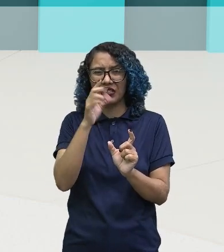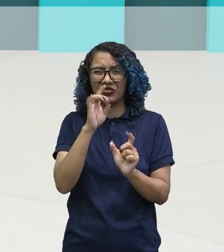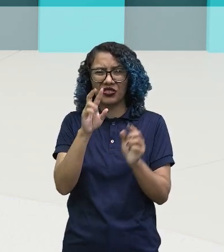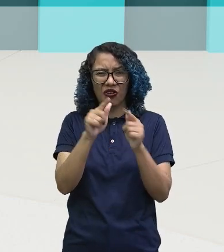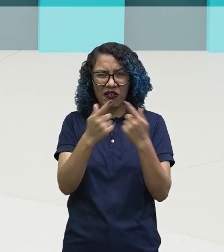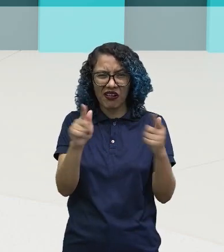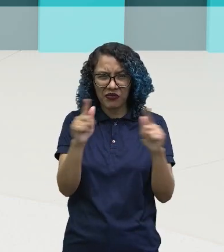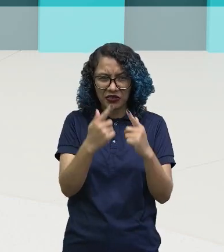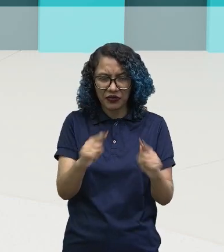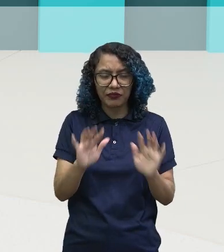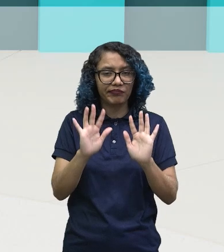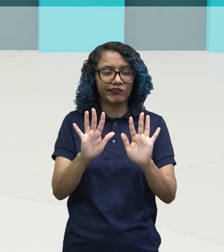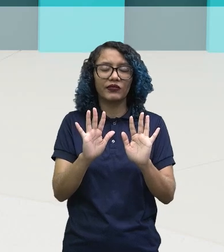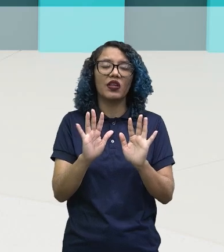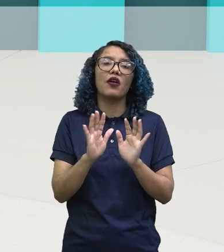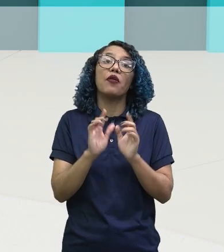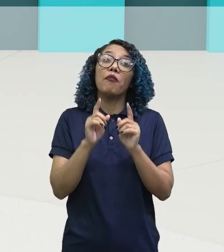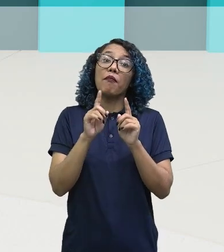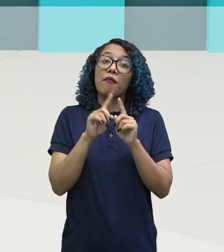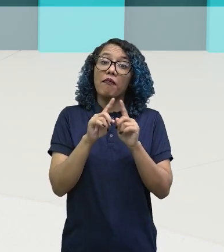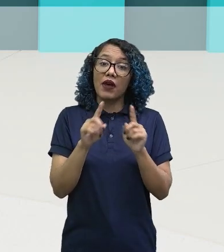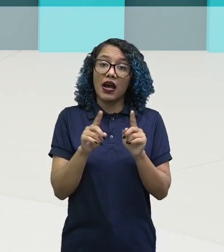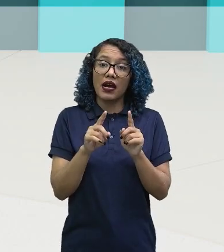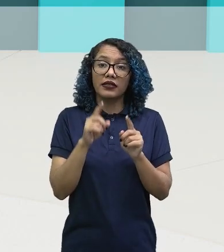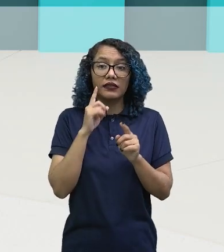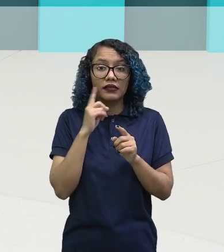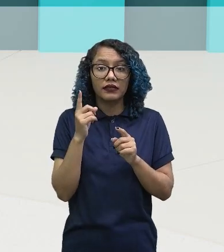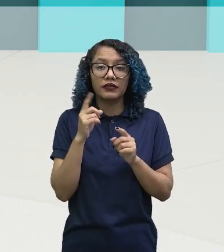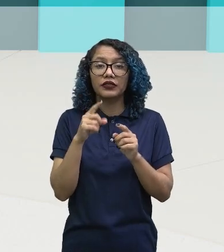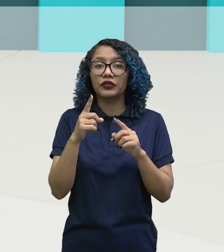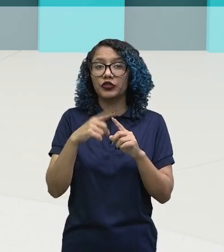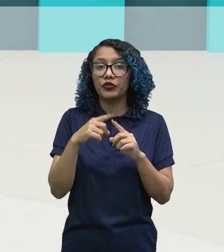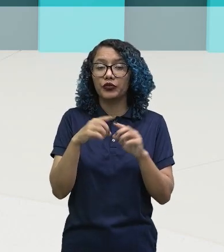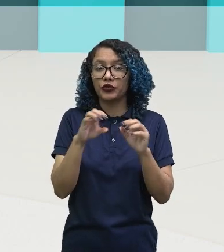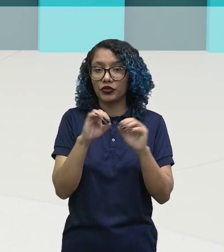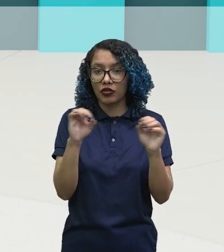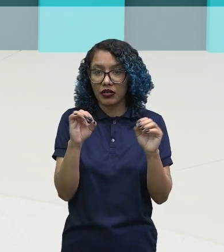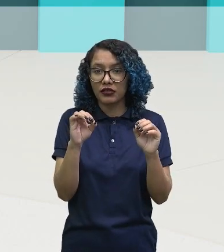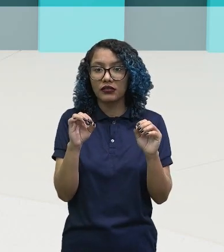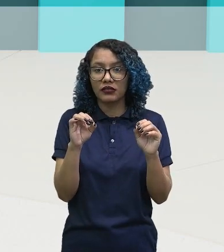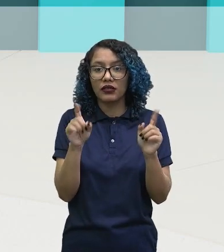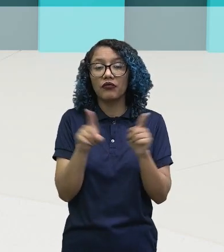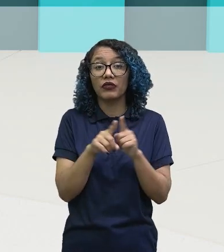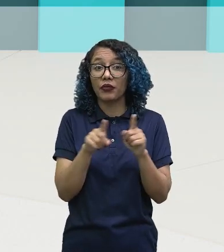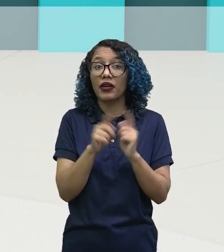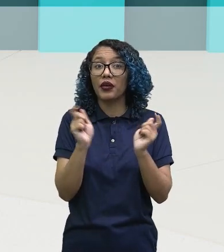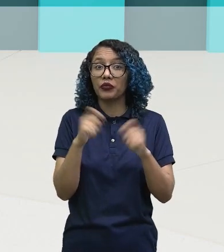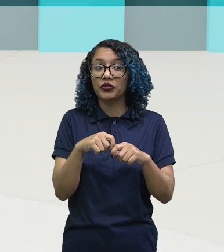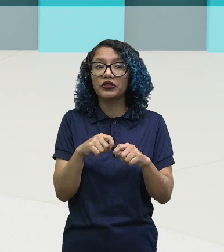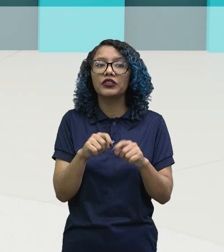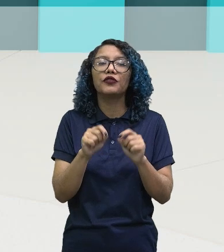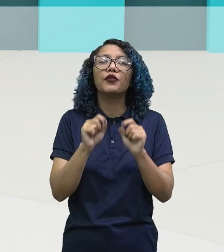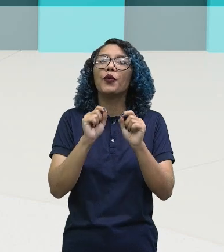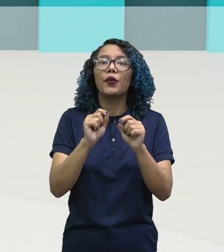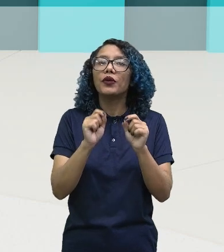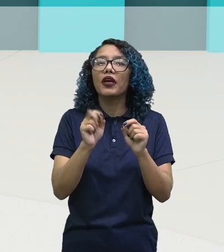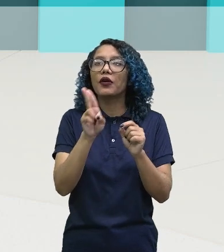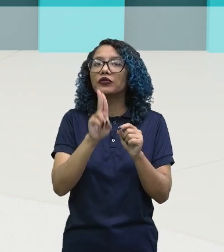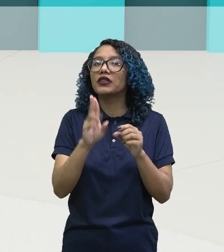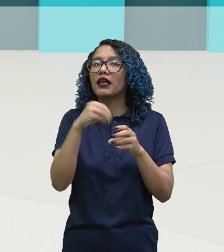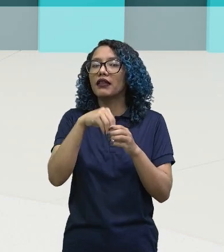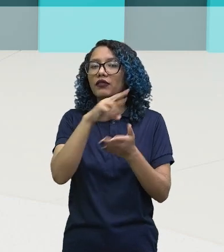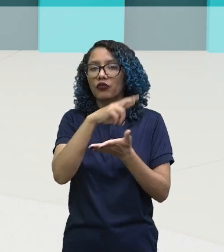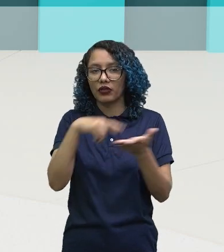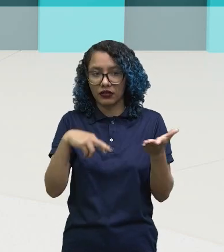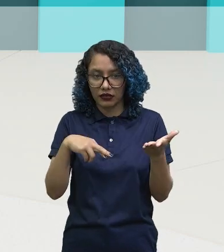aqui, mas não é assim que acontece. A gente também vai usar essas orações adjetivas dentro da redação. Por incrível que pareça, elas